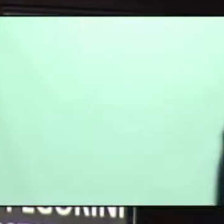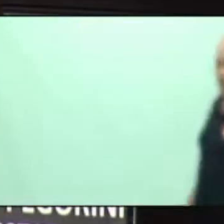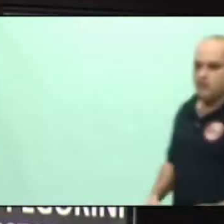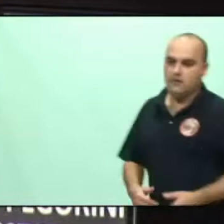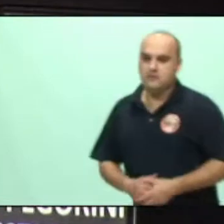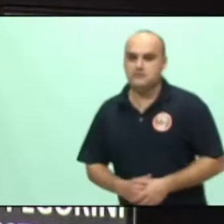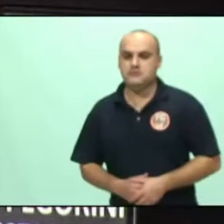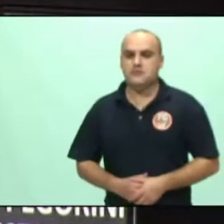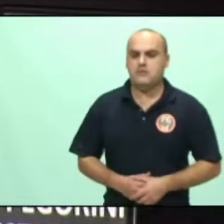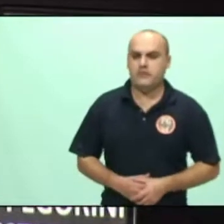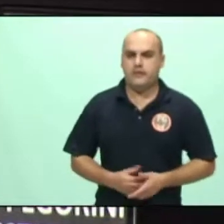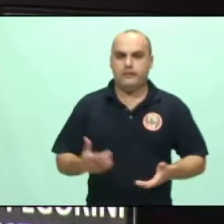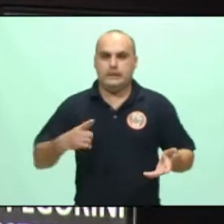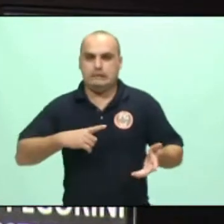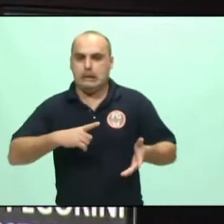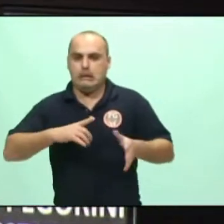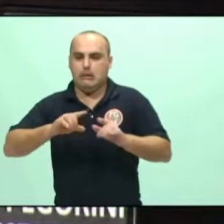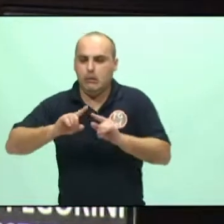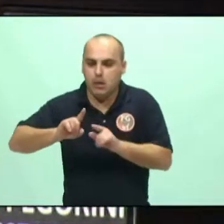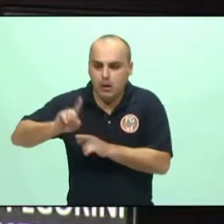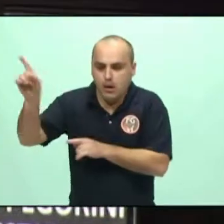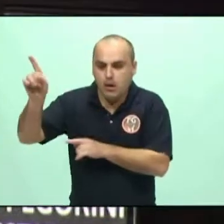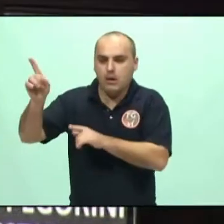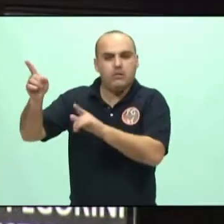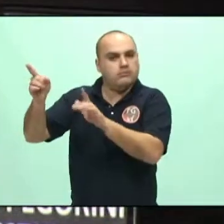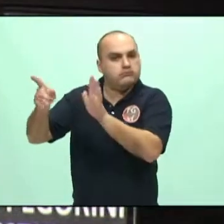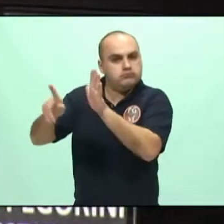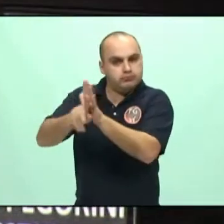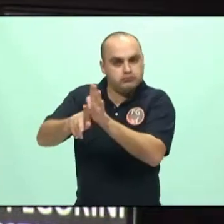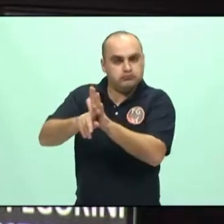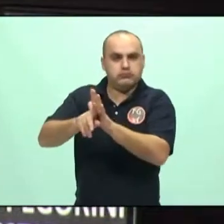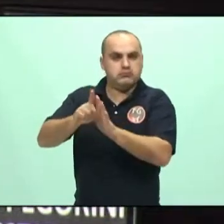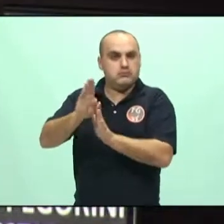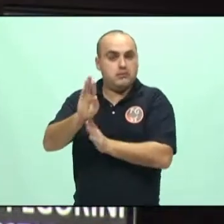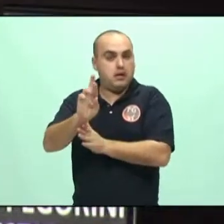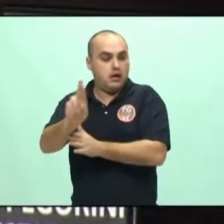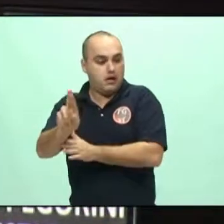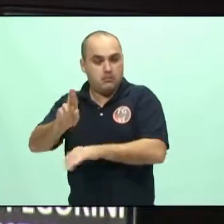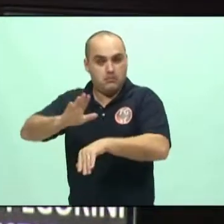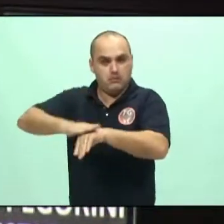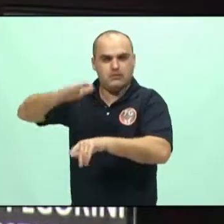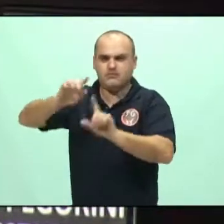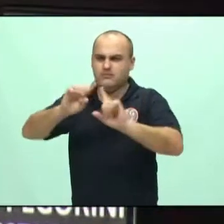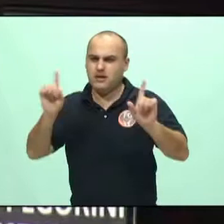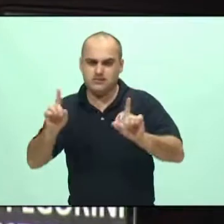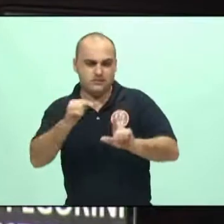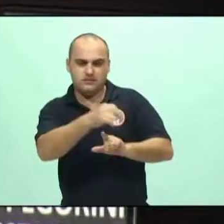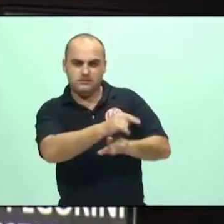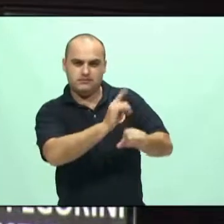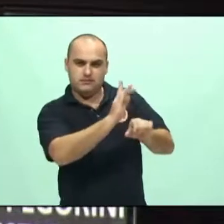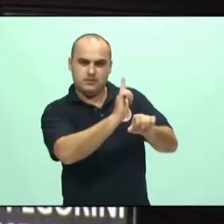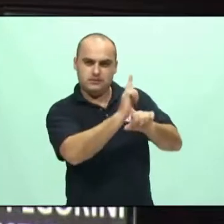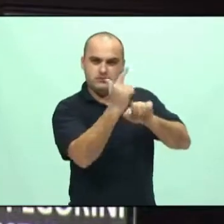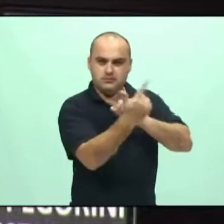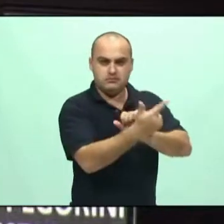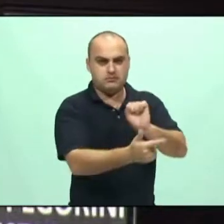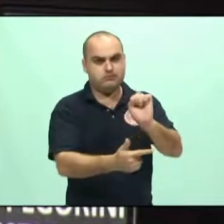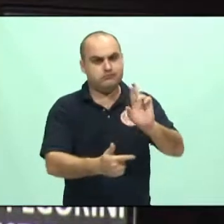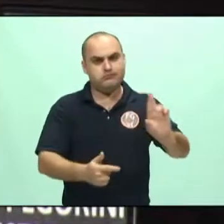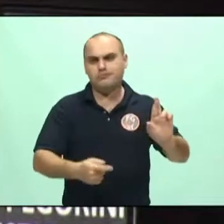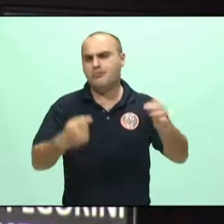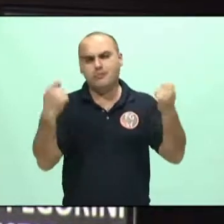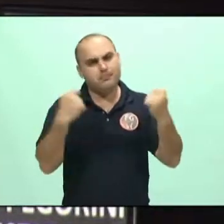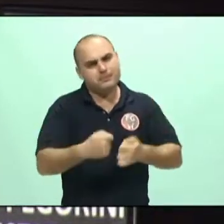no espelho de cima alongar o pouco a BR ali só que ali no Santa Regina a necessidade de alguma coisa